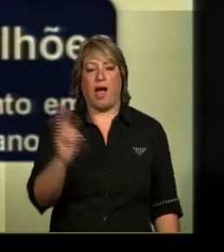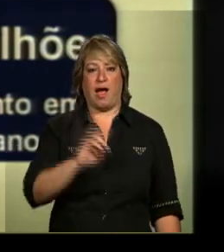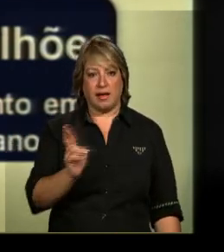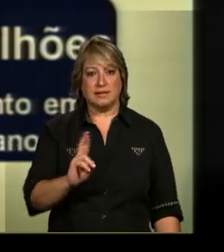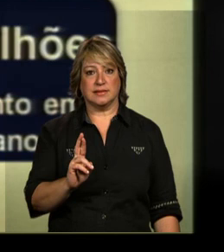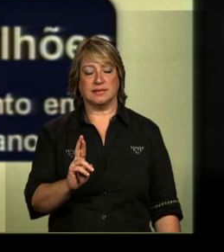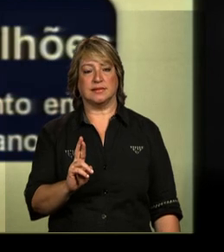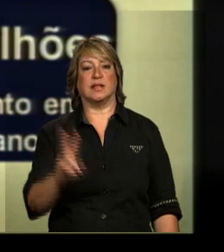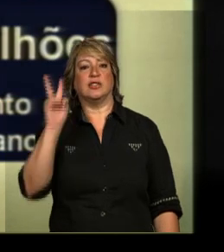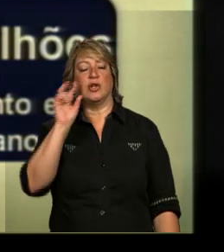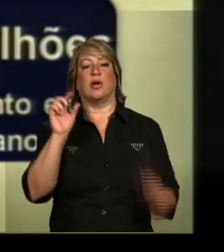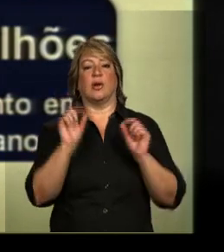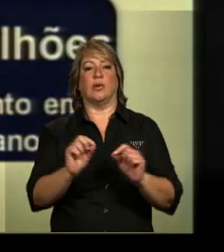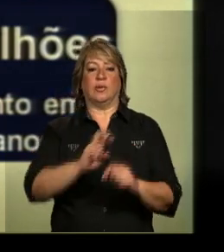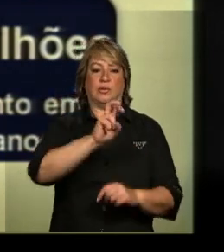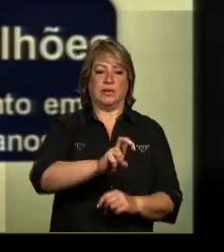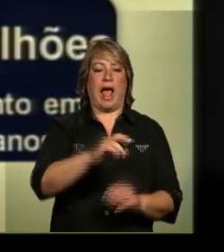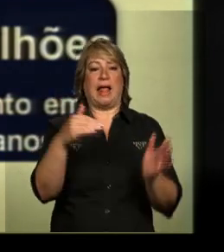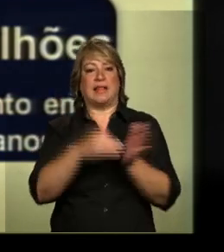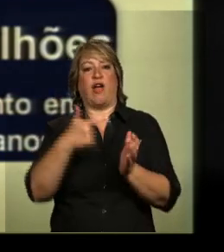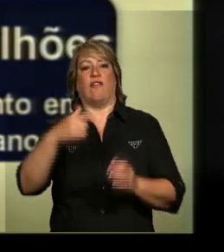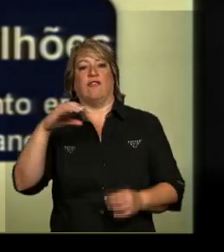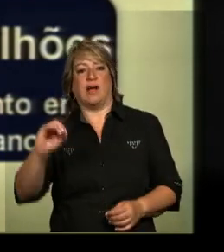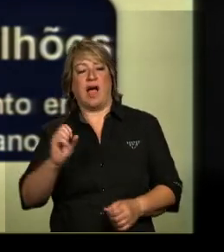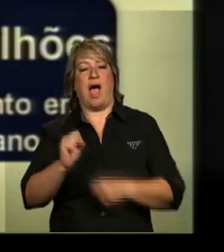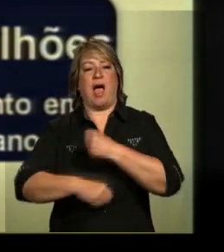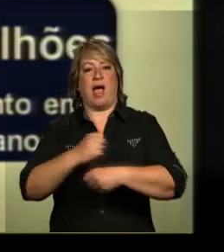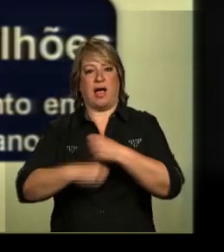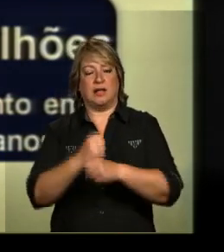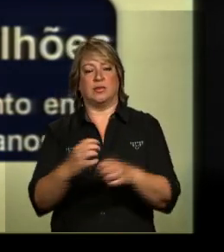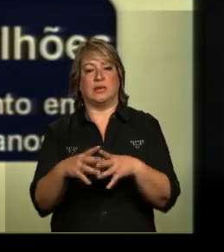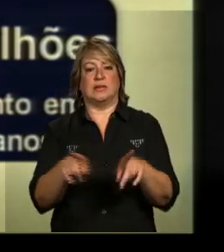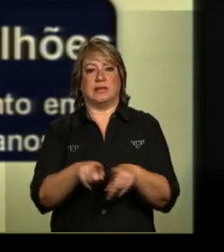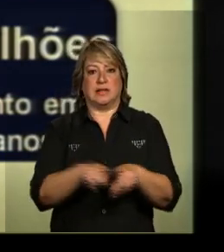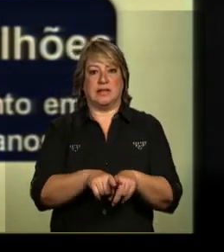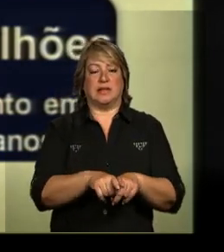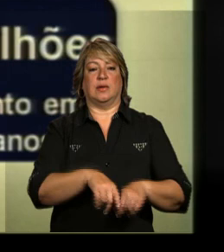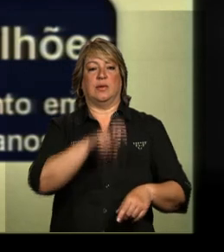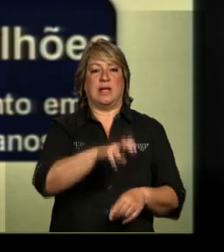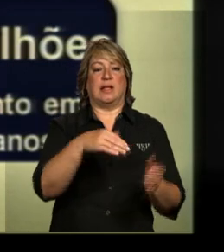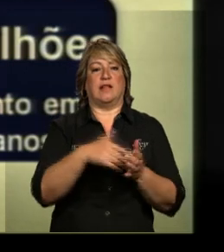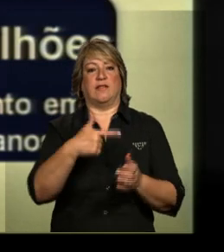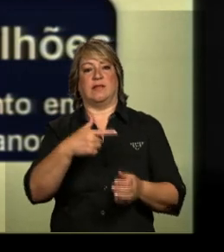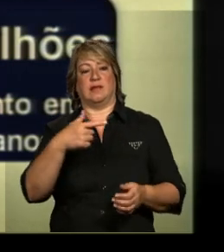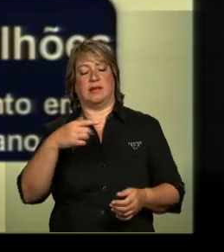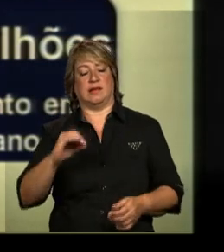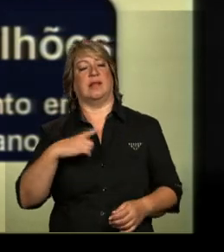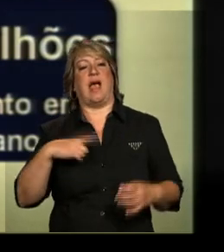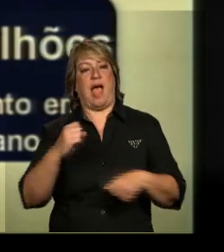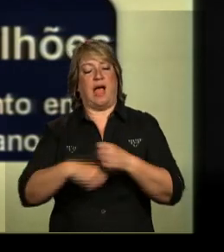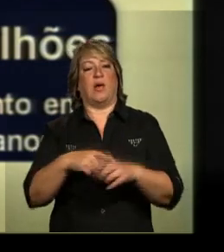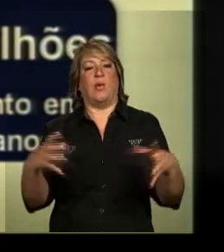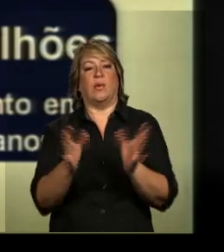no intervalo entre o quinto e 20º ano e entre o quinto e o 25º ano conforme estejam estejamos